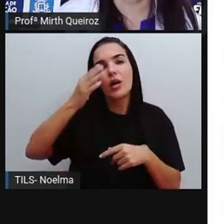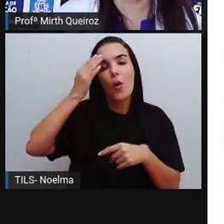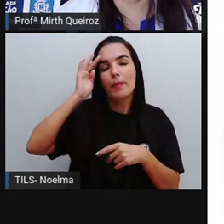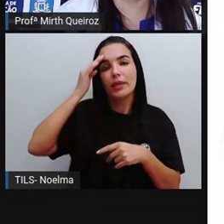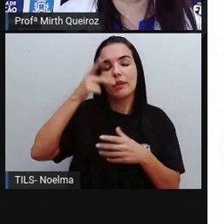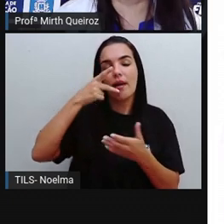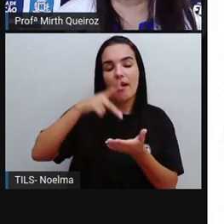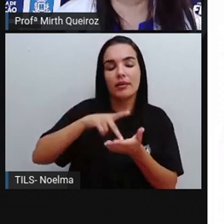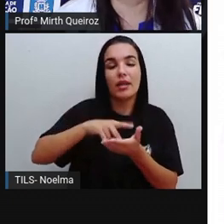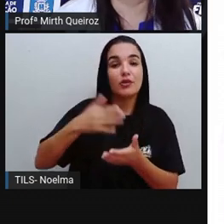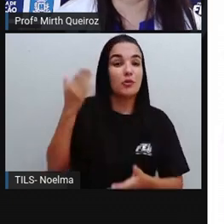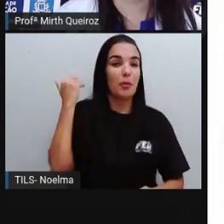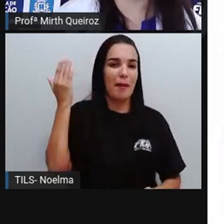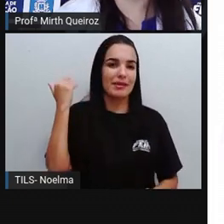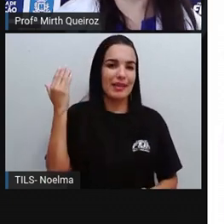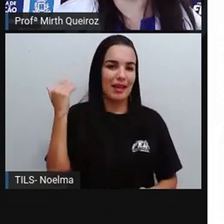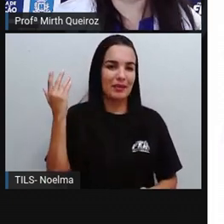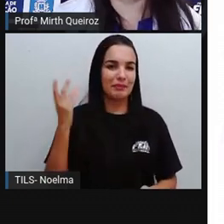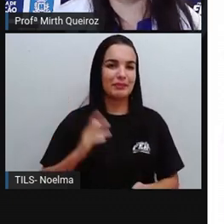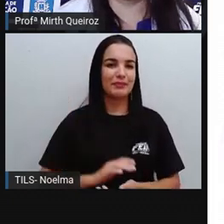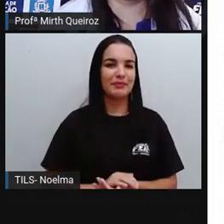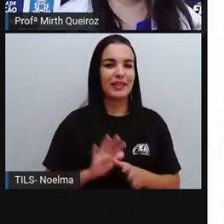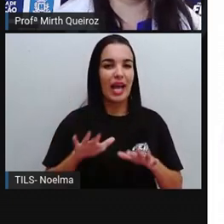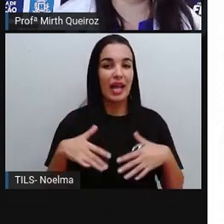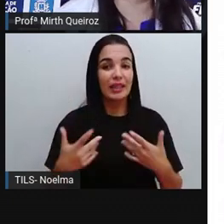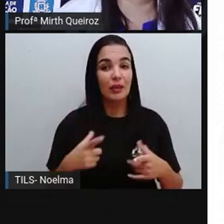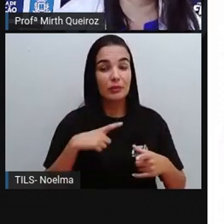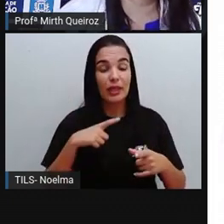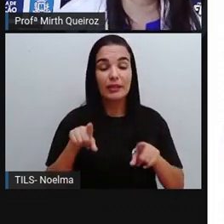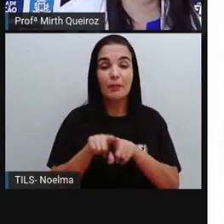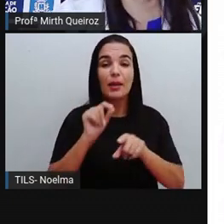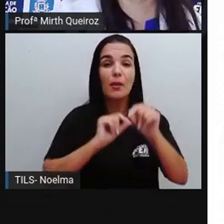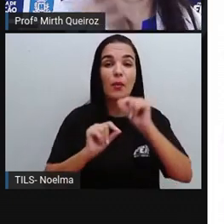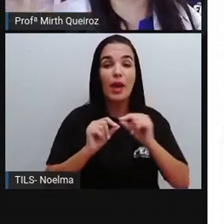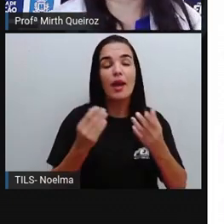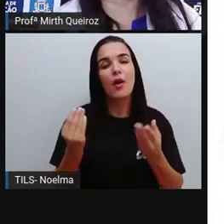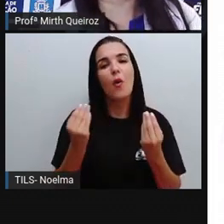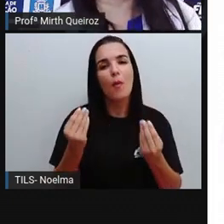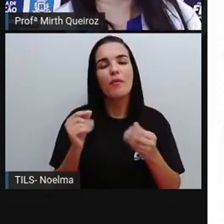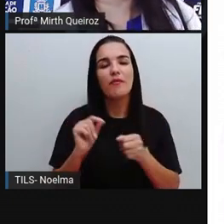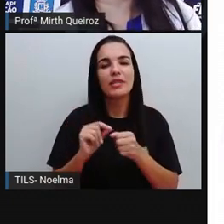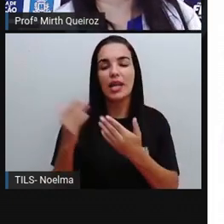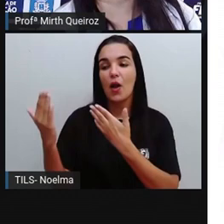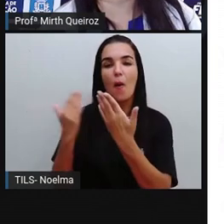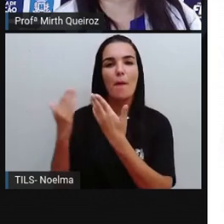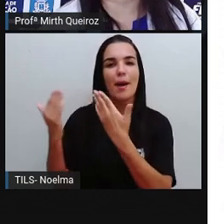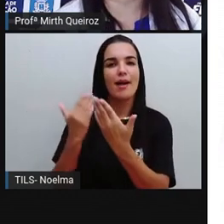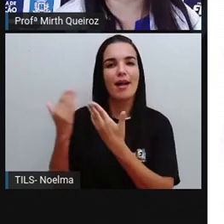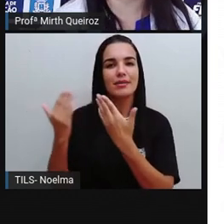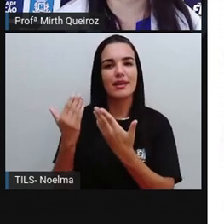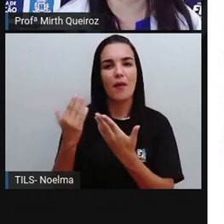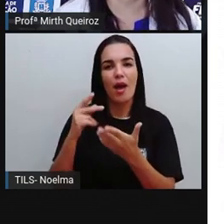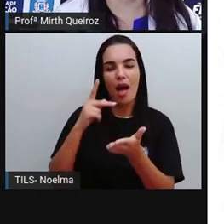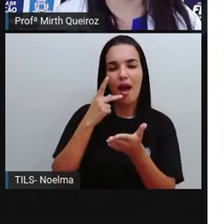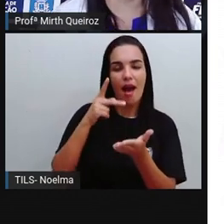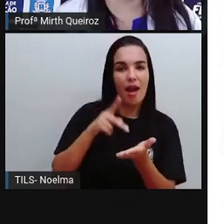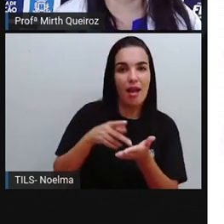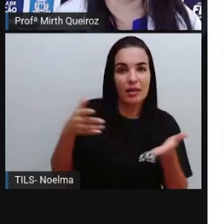aí passada, né, e fazer comparação com essa realidade que a gente tem, que é a